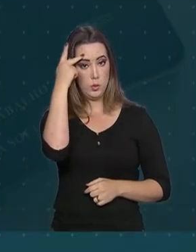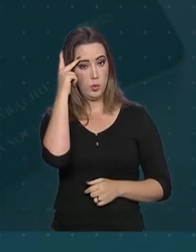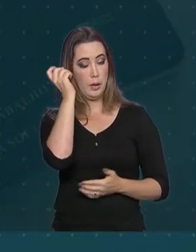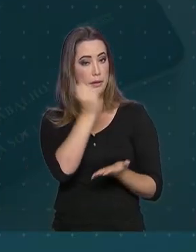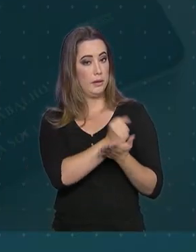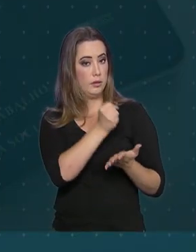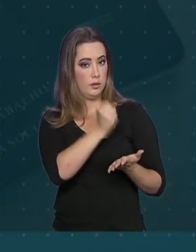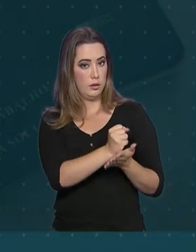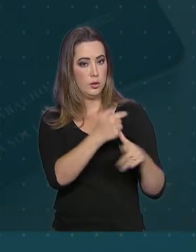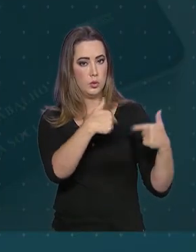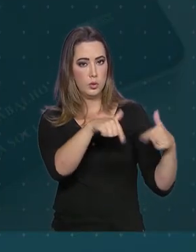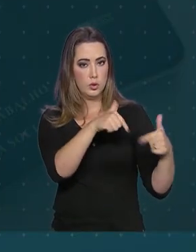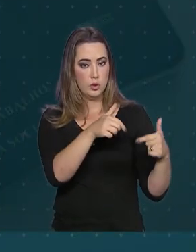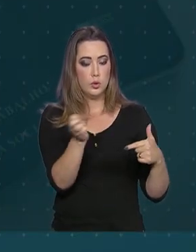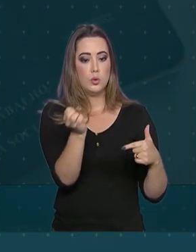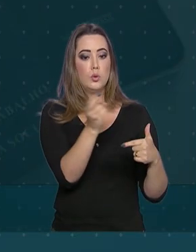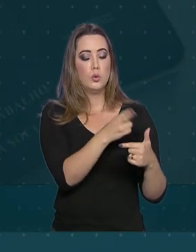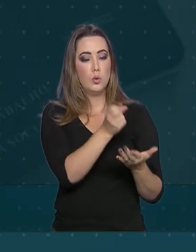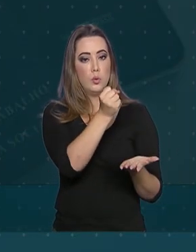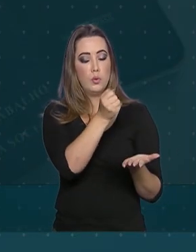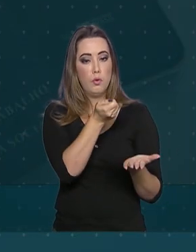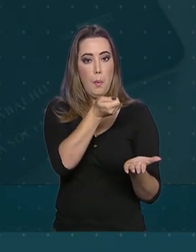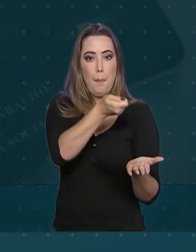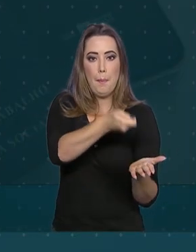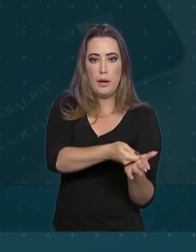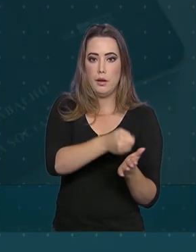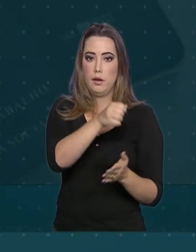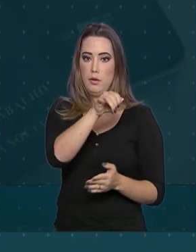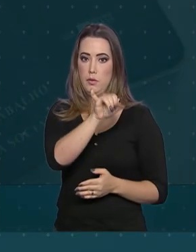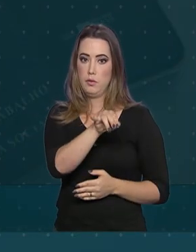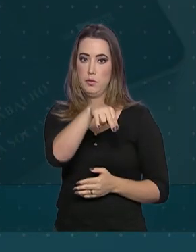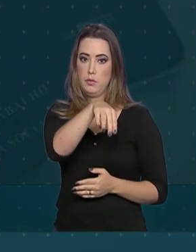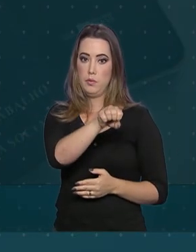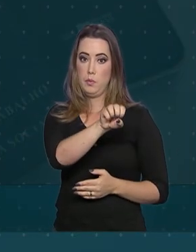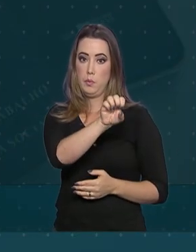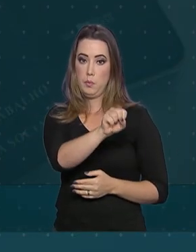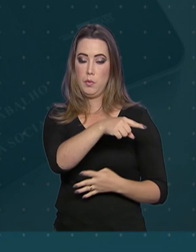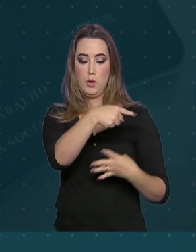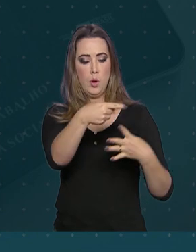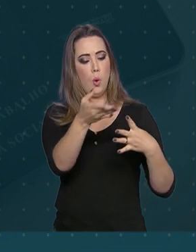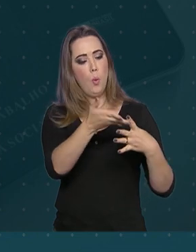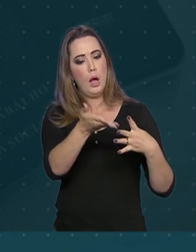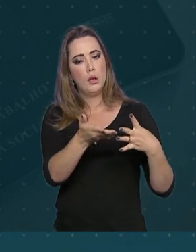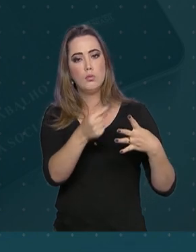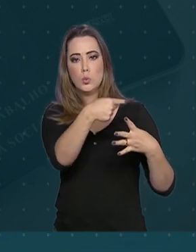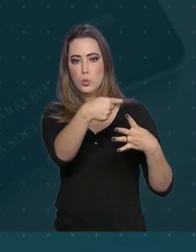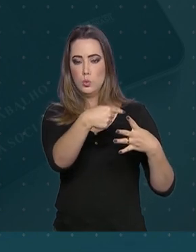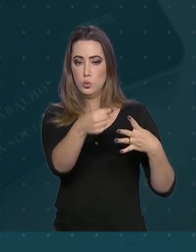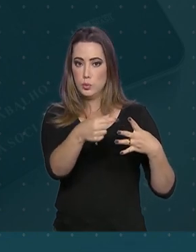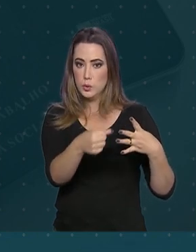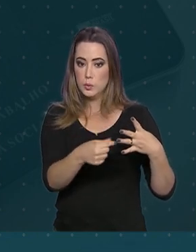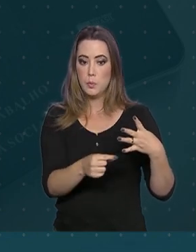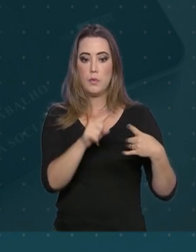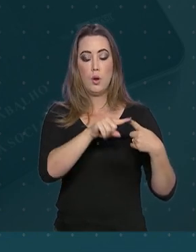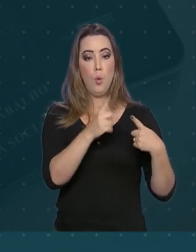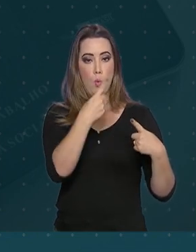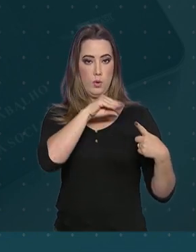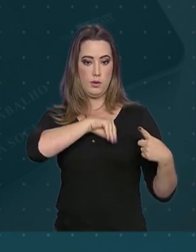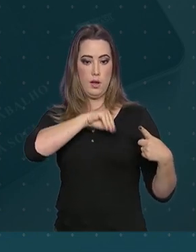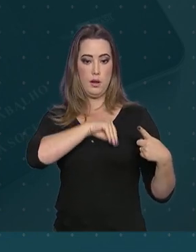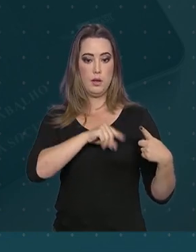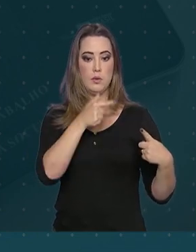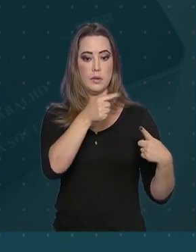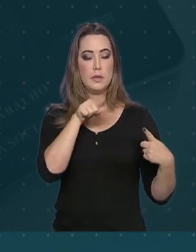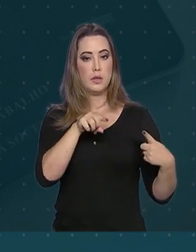assinada, o novo método de contribuição conta com quatro faixas. Até um salário mínimo, passa a pagar